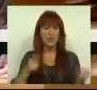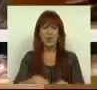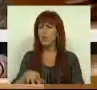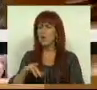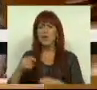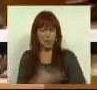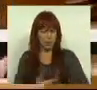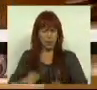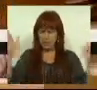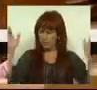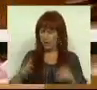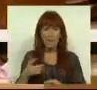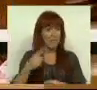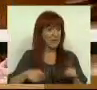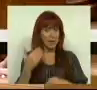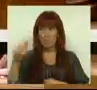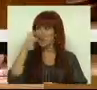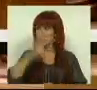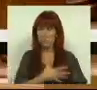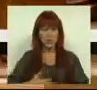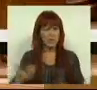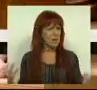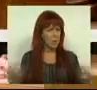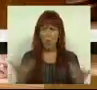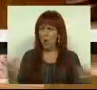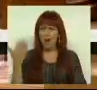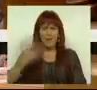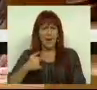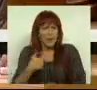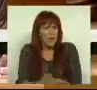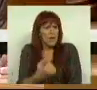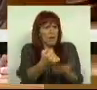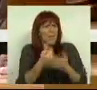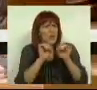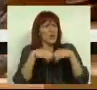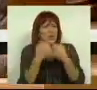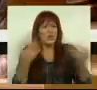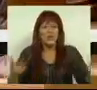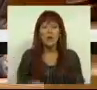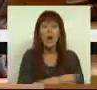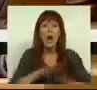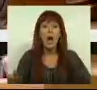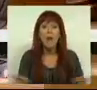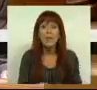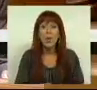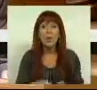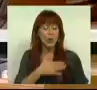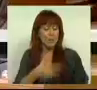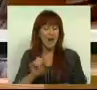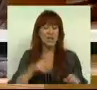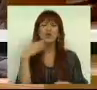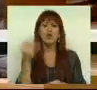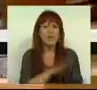de desemprego, levando a que mais de metade dos desempregados não tenham direito a este apoio social, acaba-se com o passe para os